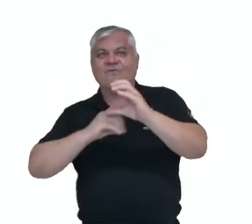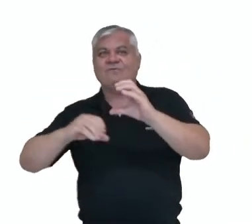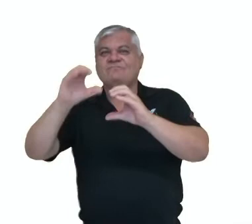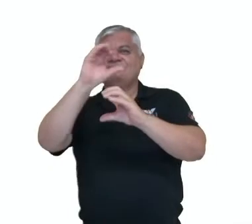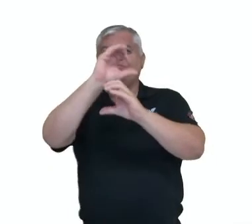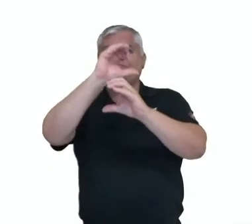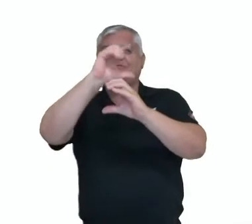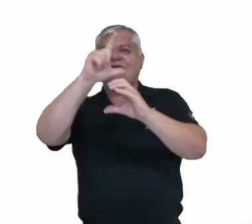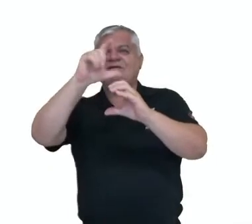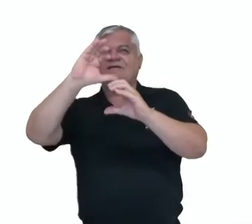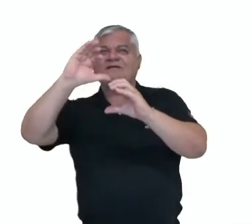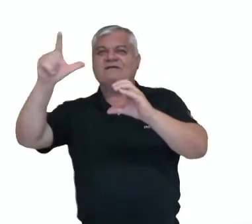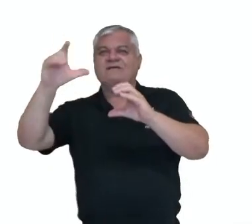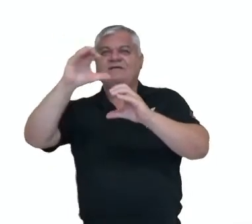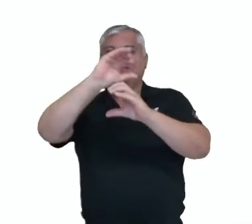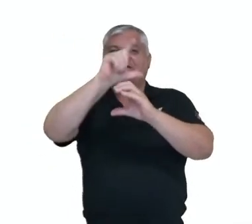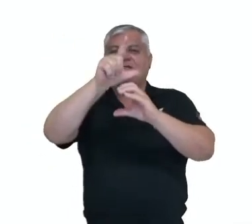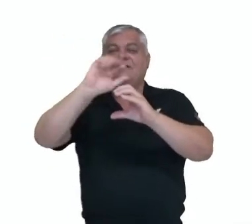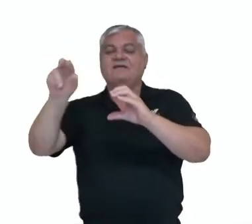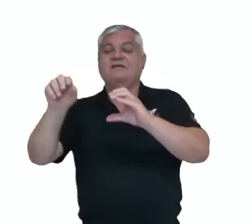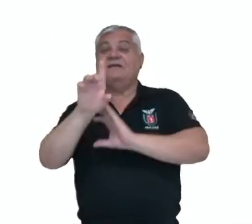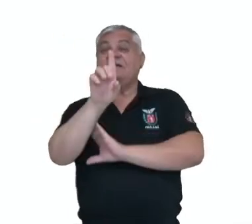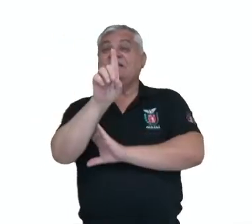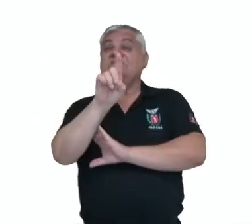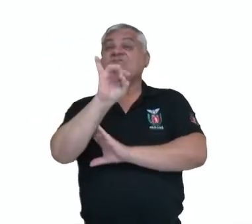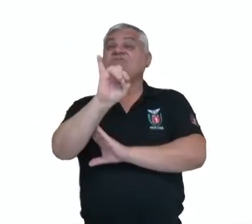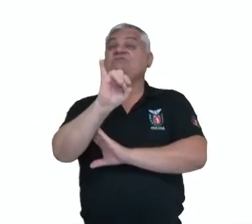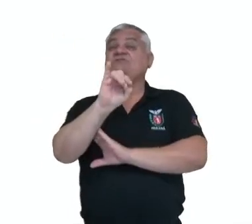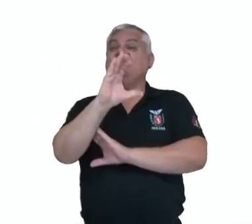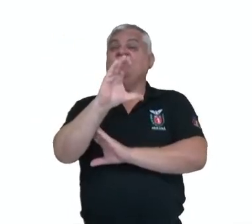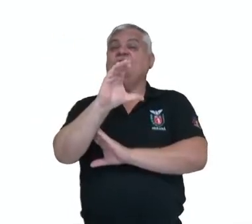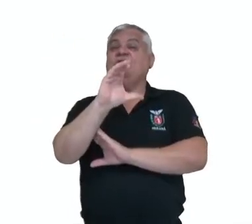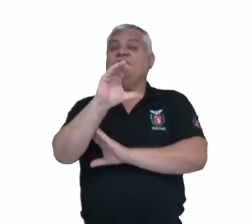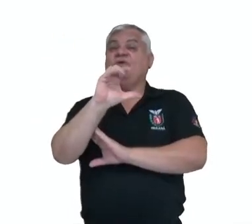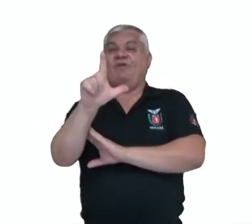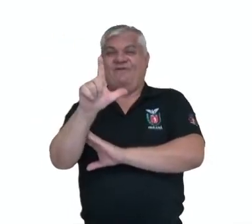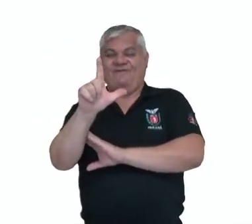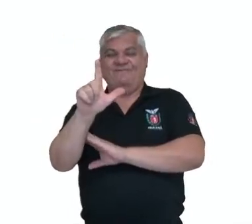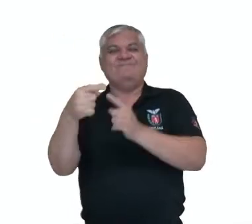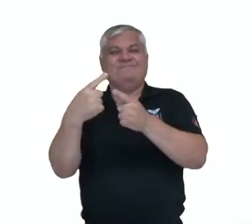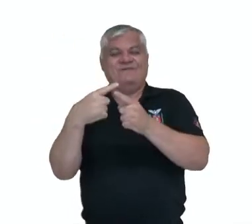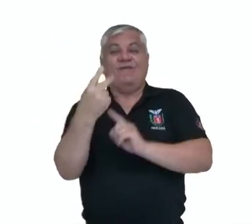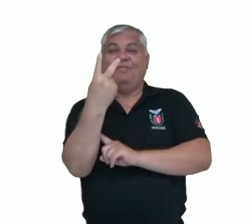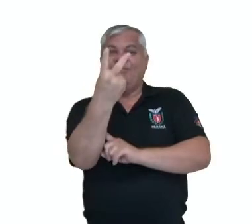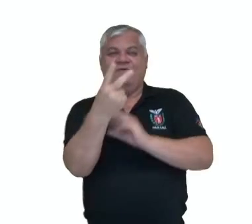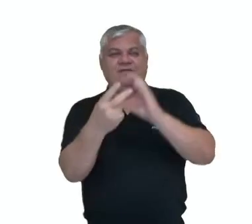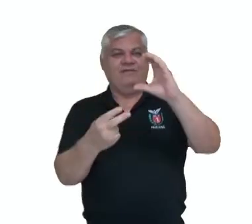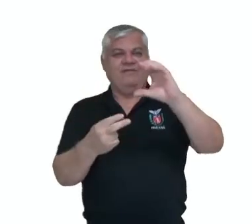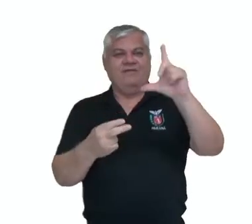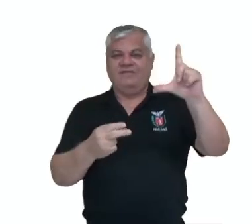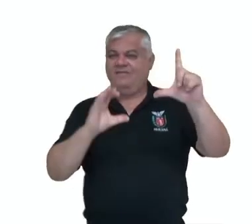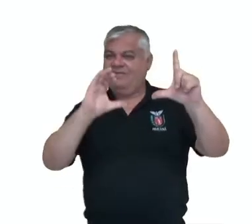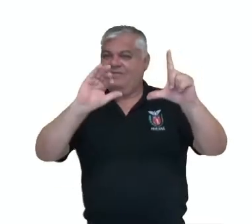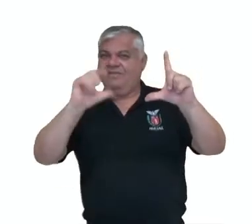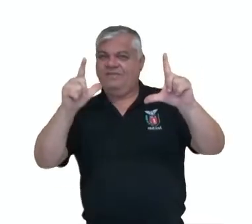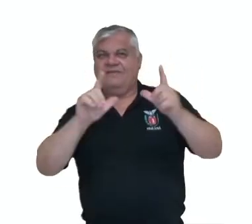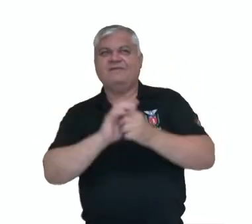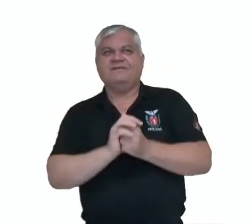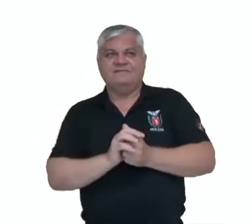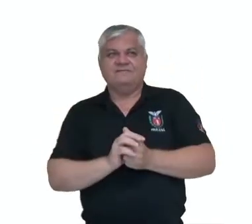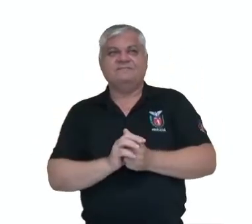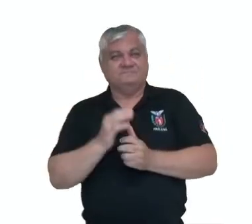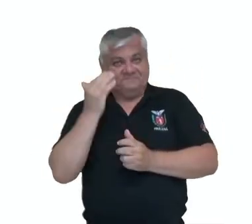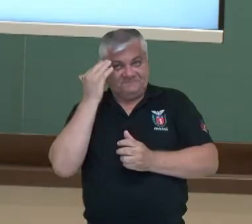ali nós vamos ter o dicloropropano. Esta é a reação química de halogenação. Está aqui